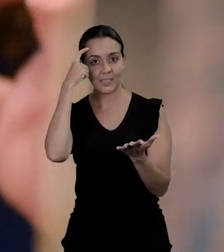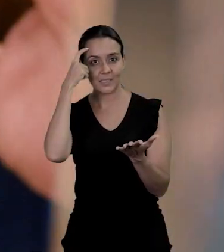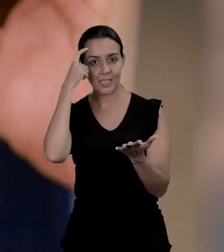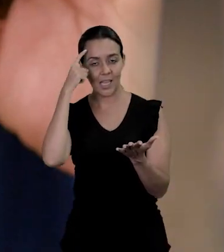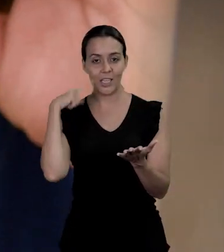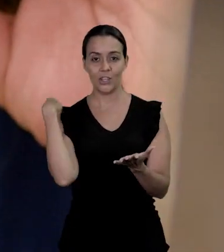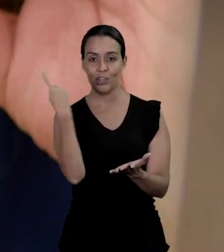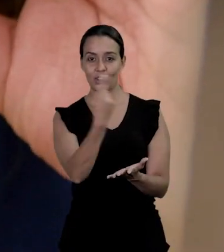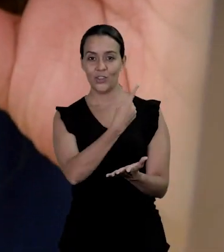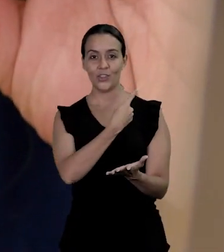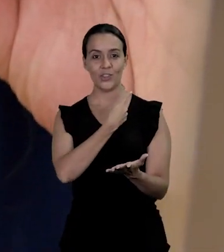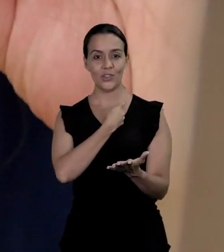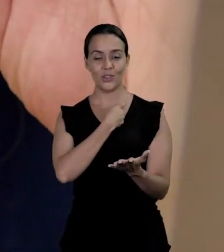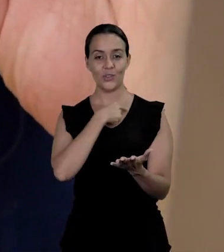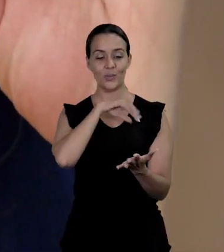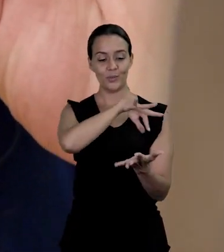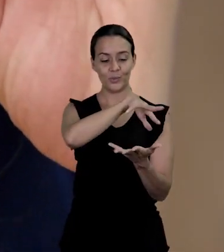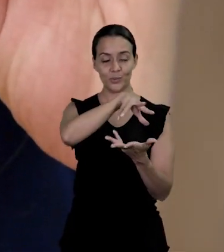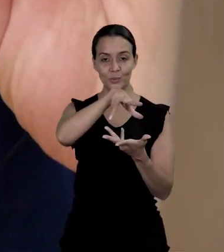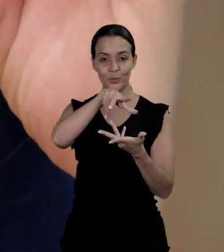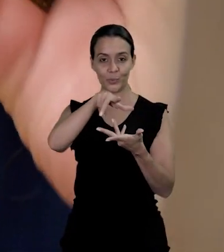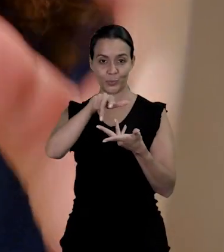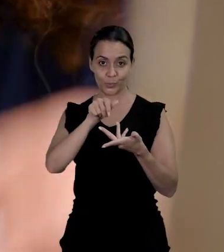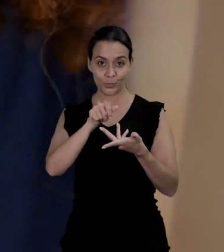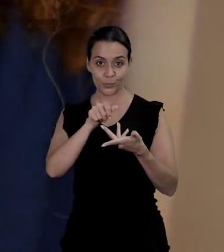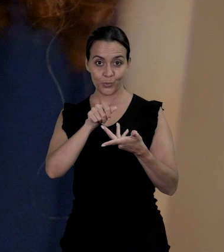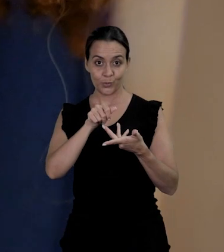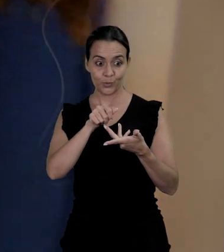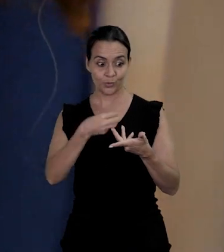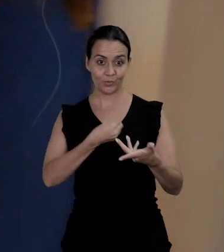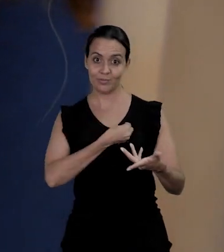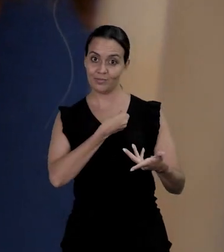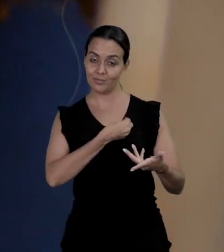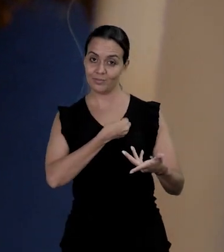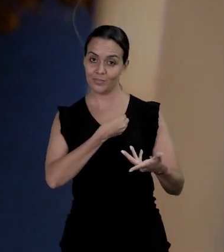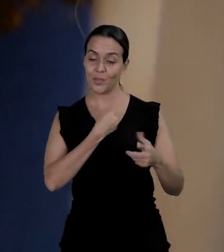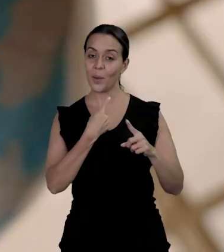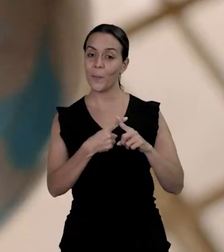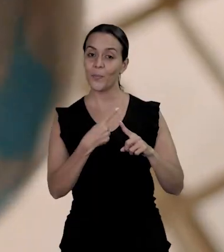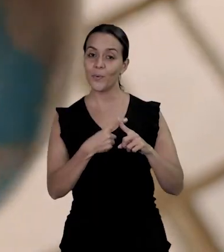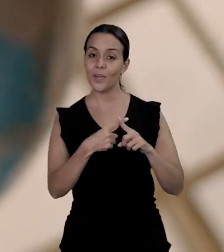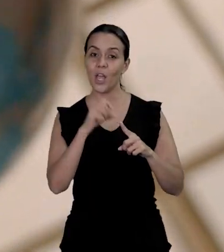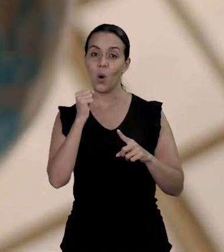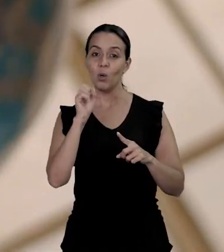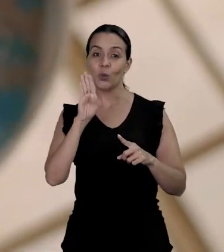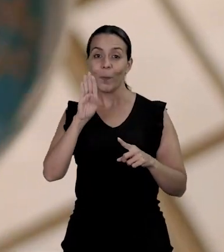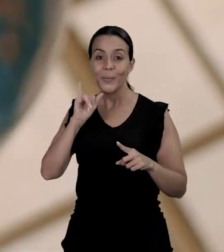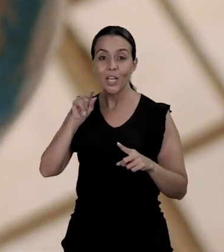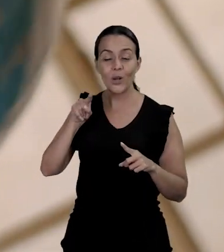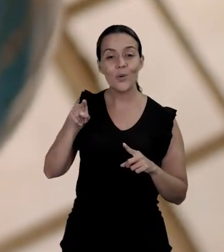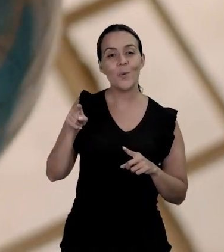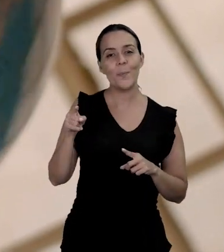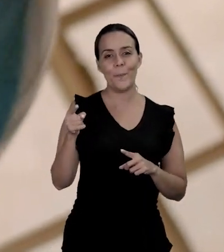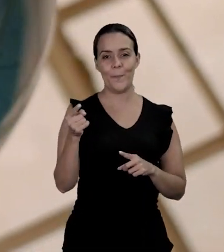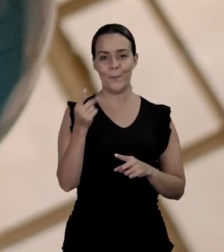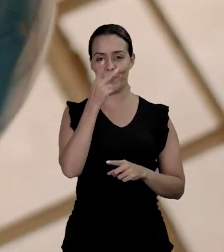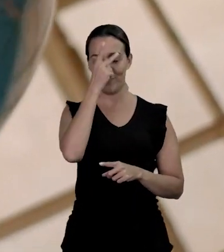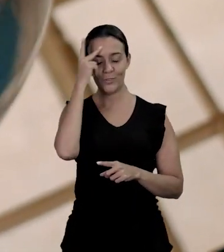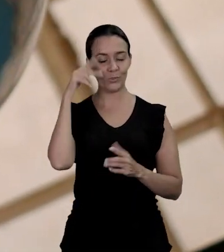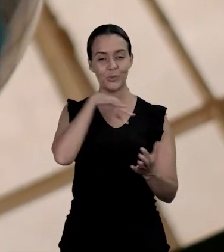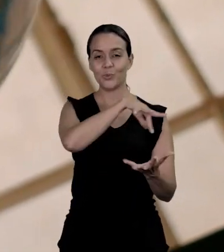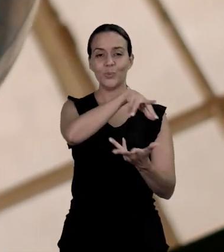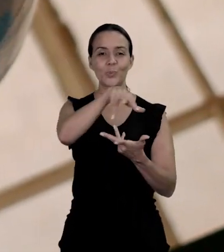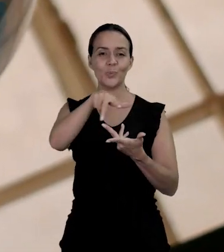diversidade, nós só estamos aqui enquanto humanidade justamente por conta da diversidade que nós somos. Nós somos quase 8 bilhões de pessoas no